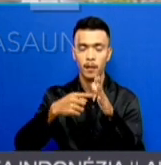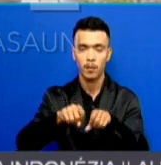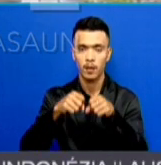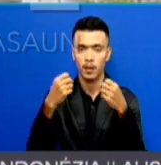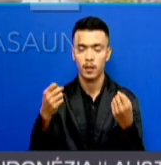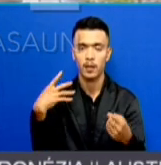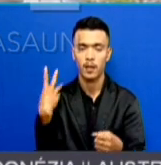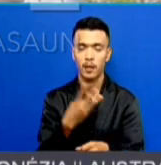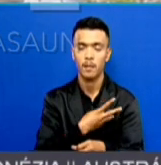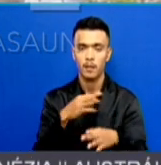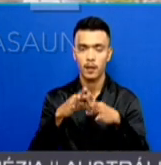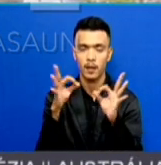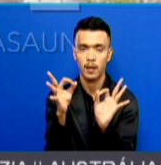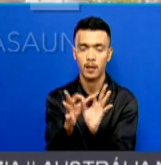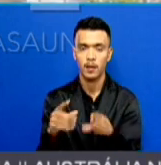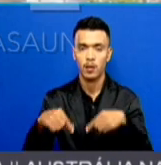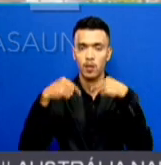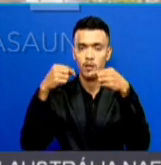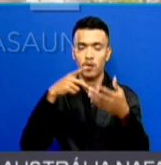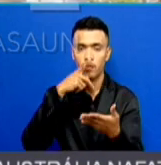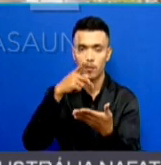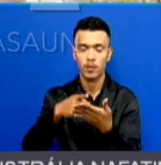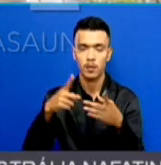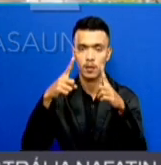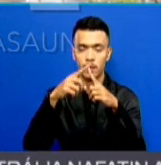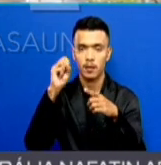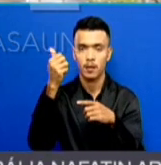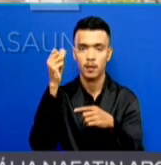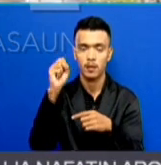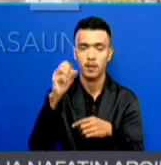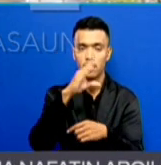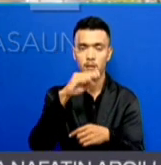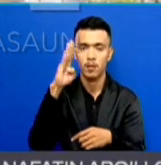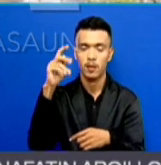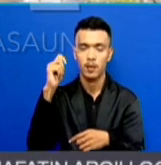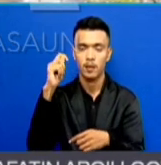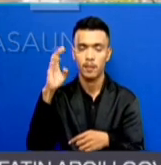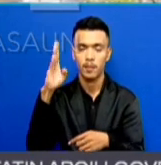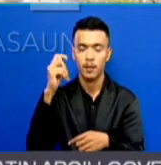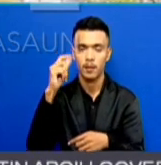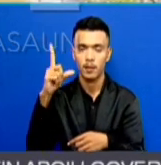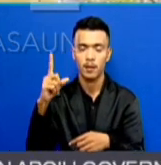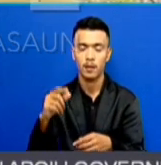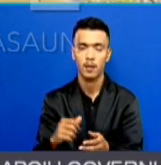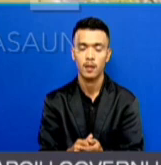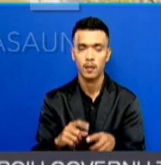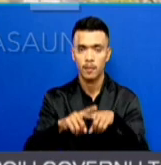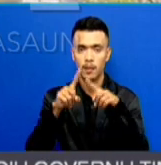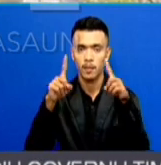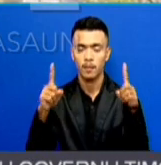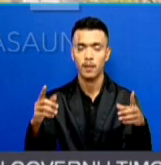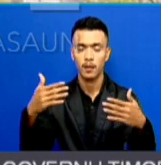halo esforso halo pedido ba hasas sira edetel sira mahare mai be sira label resolve bere ne. Mas